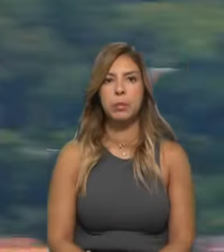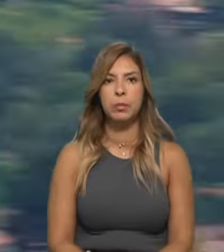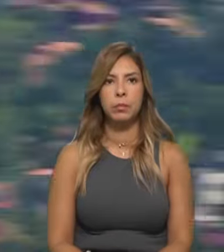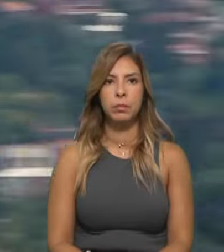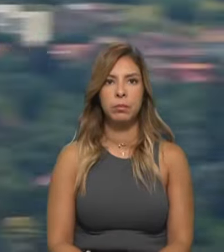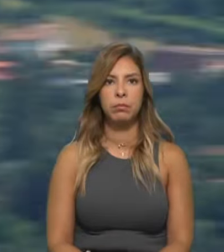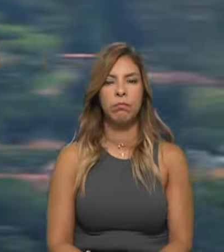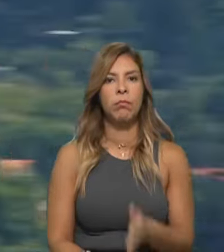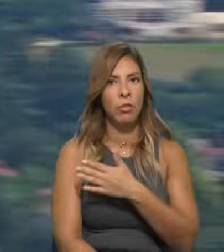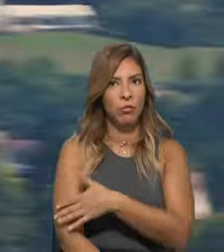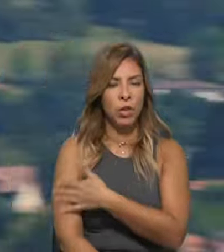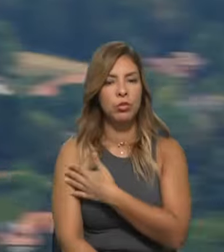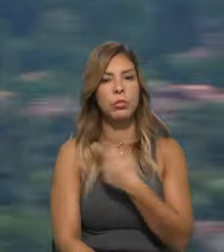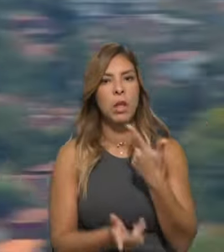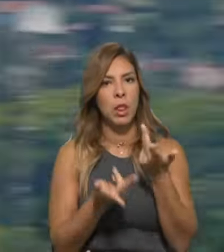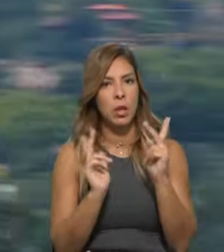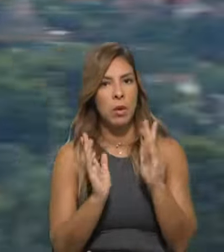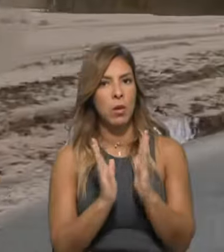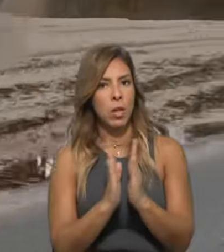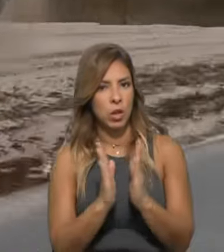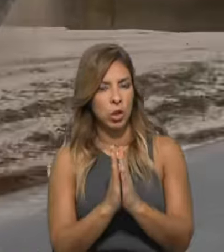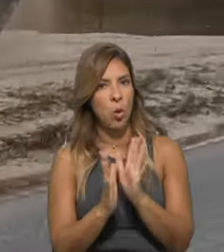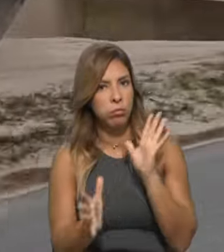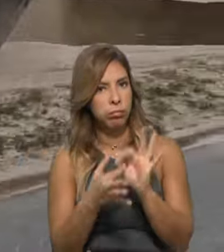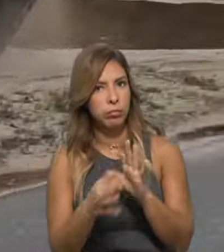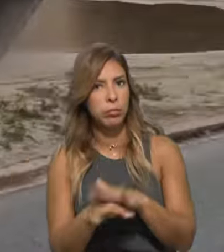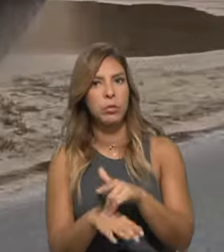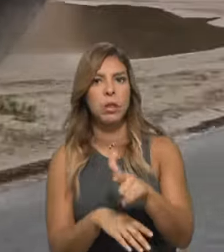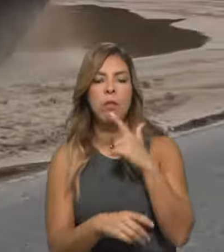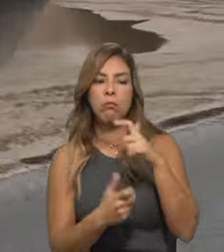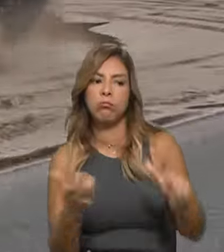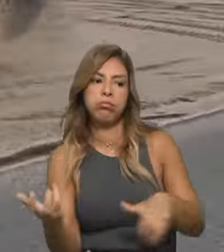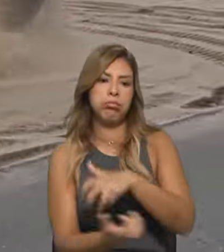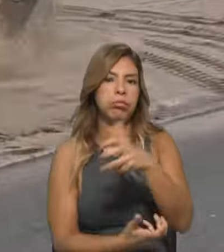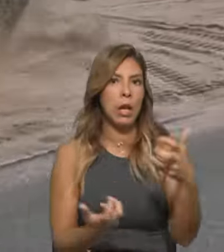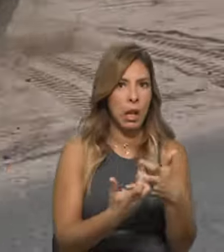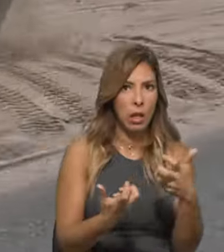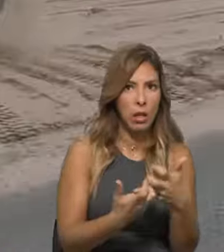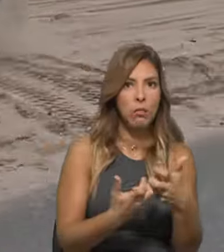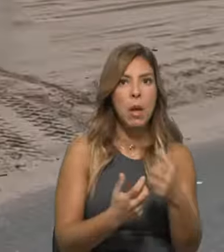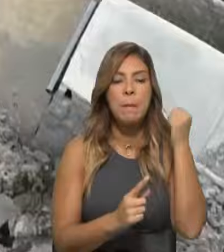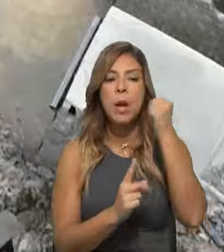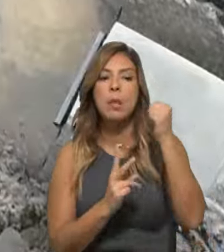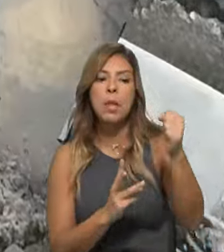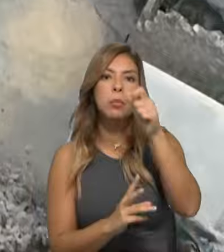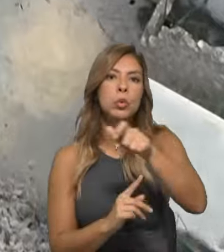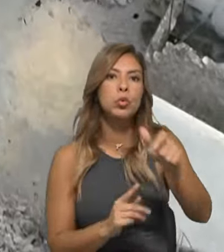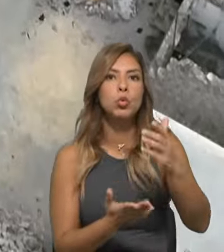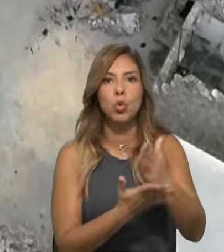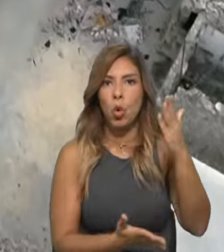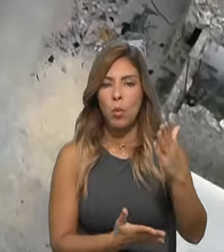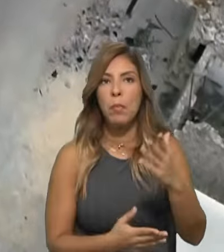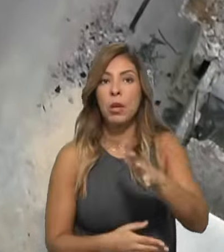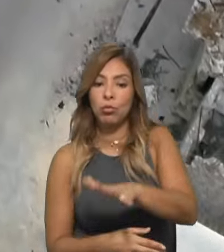A fragilidade da liberdade religiosa é mais evidente em áreas de conflito. A guerra não mata apenas pessoas, mata também